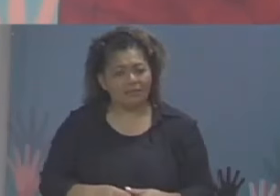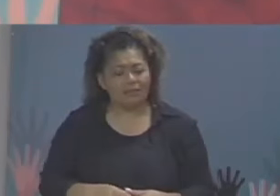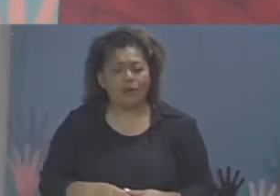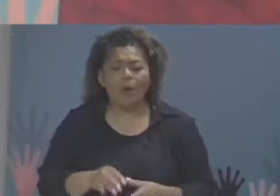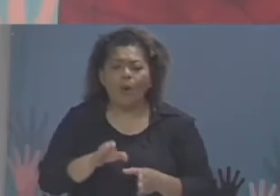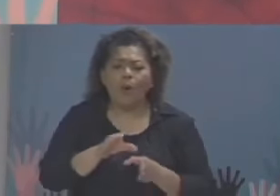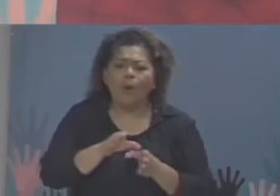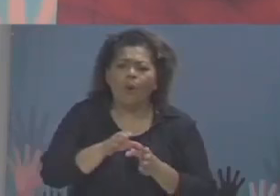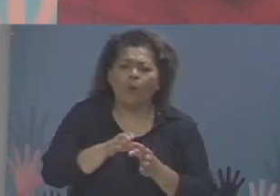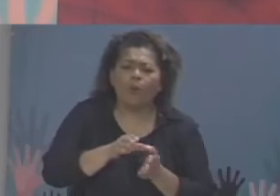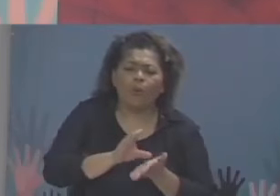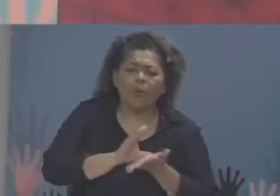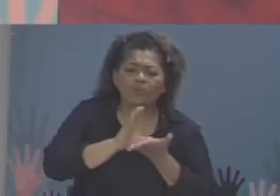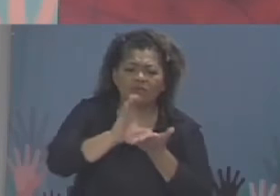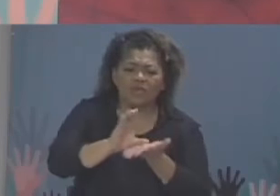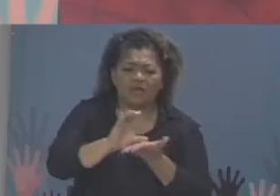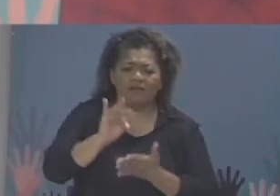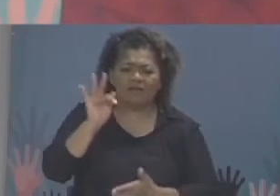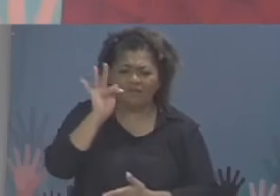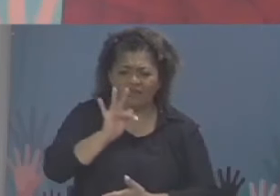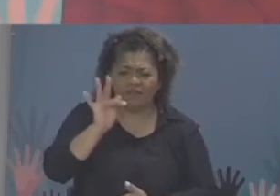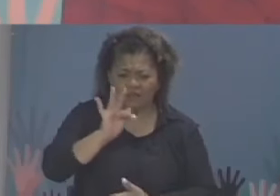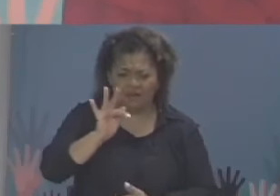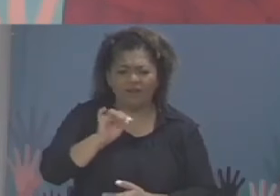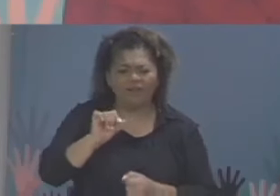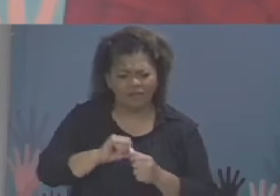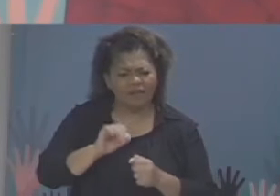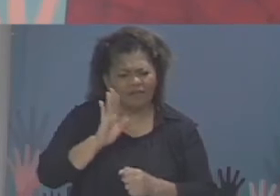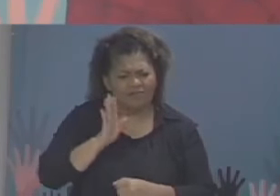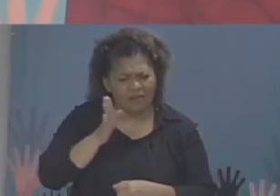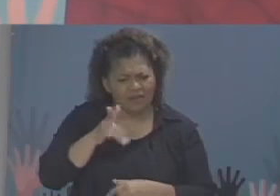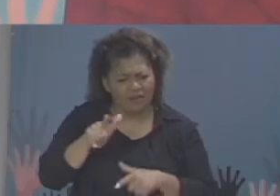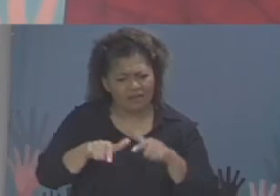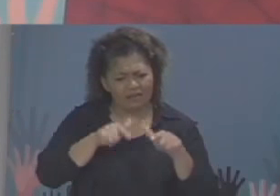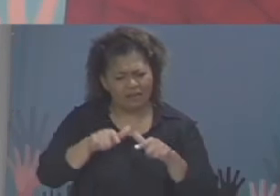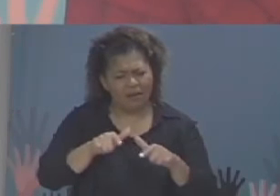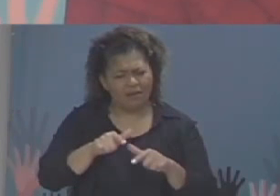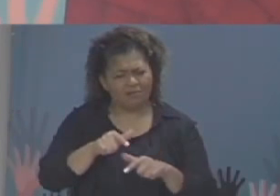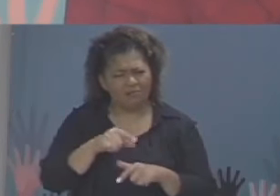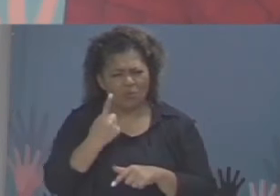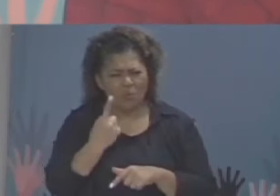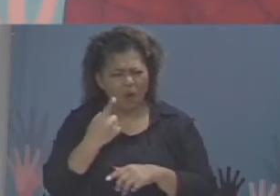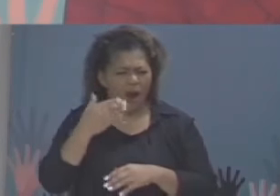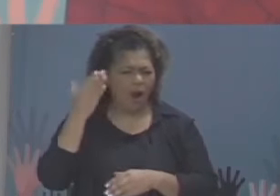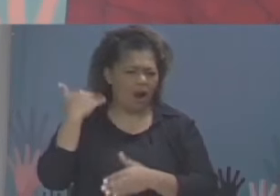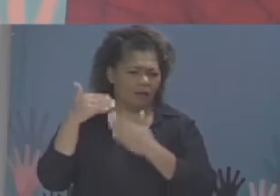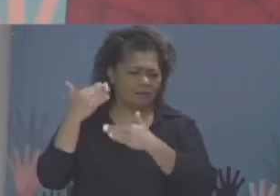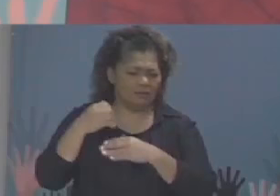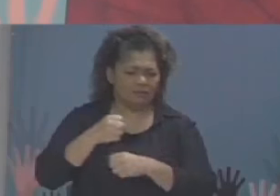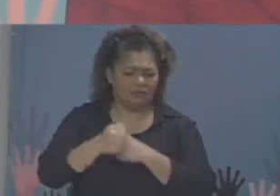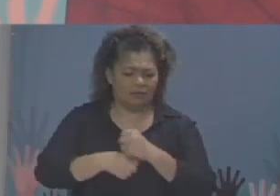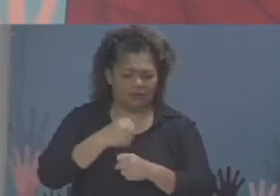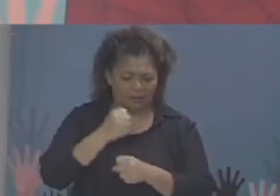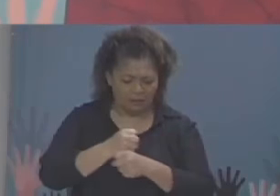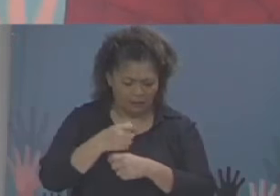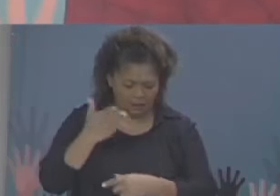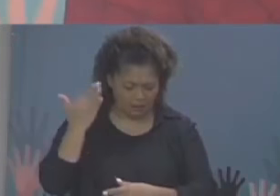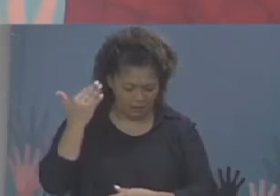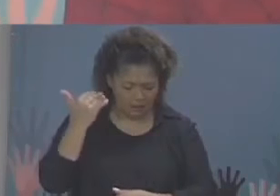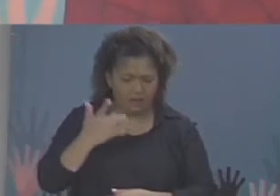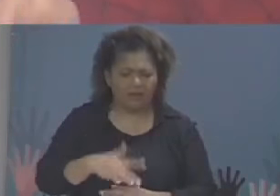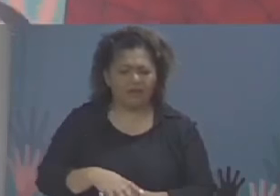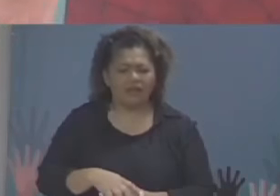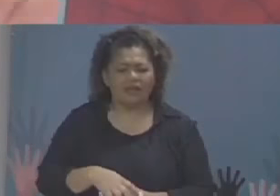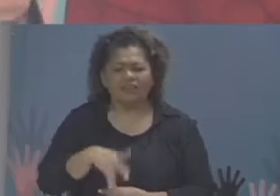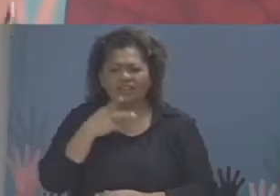fez esse trabalho há cerca de um ano atrás, ou pouco menos que isso, até disse,